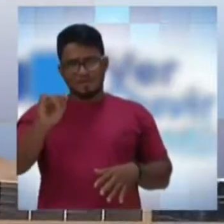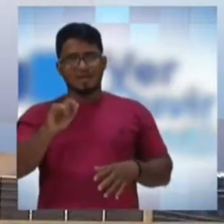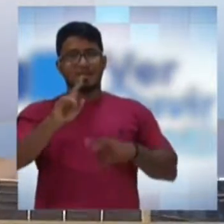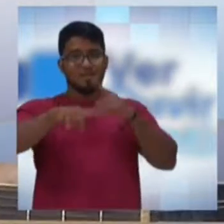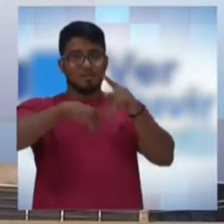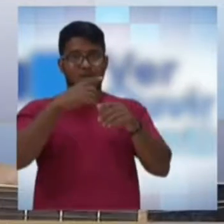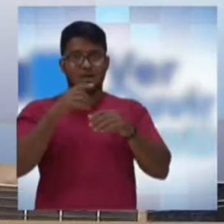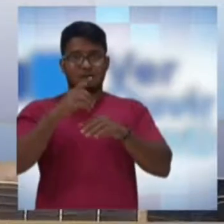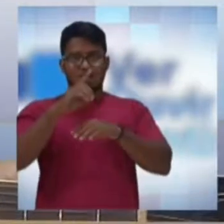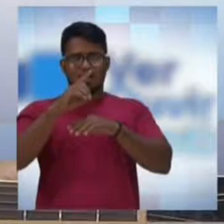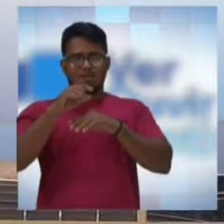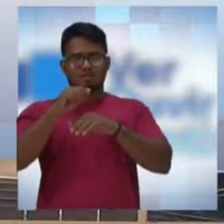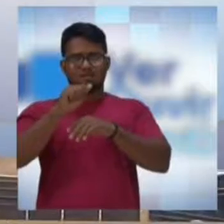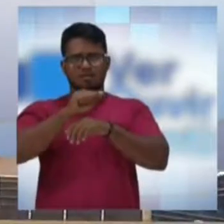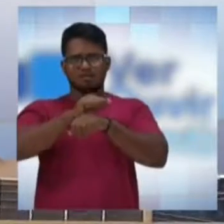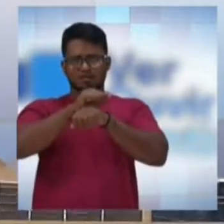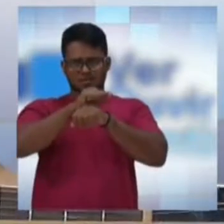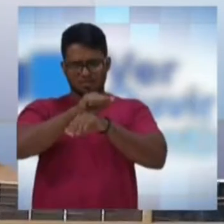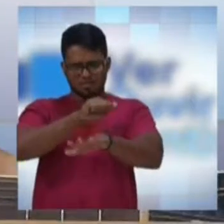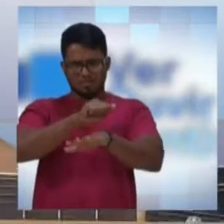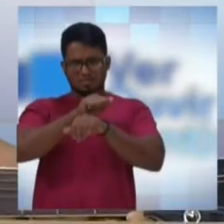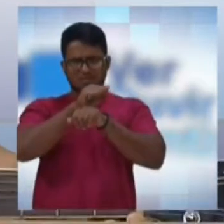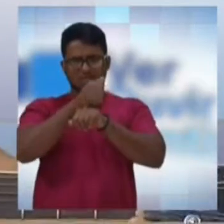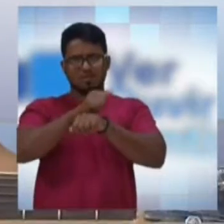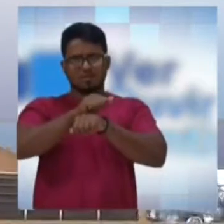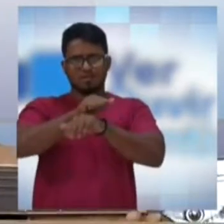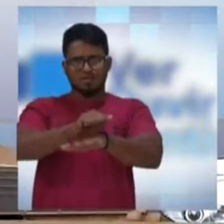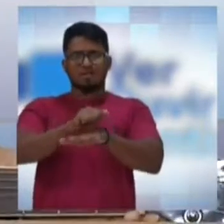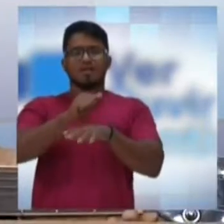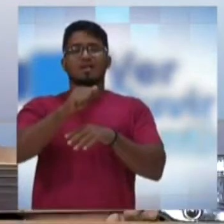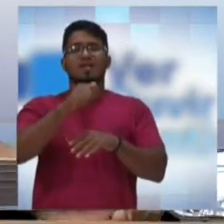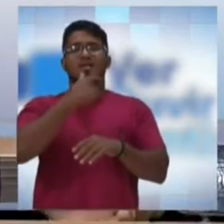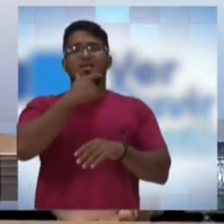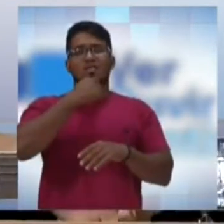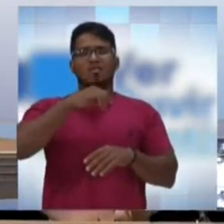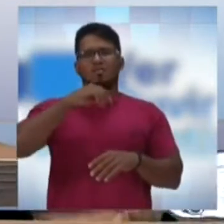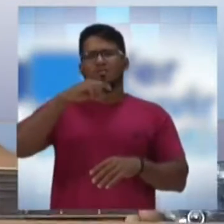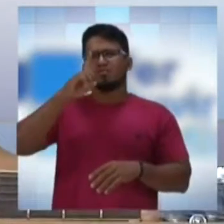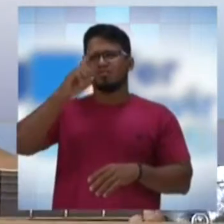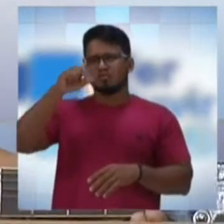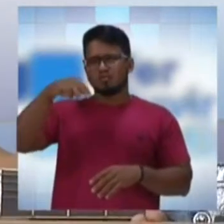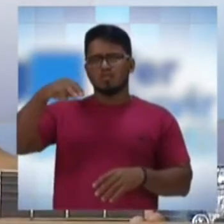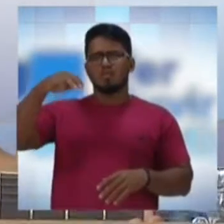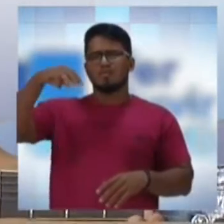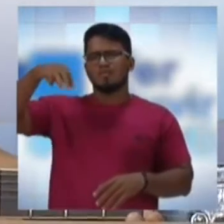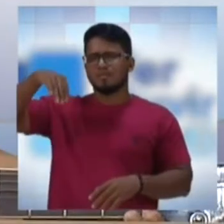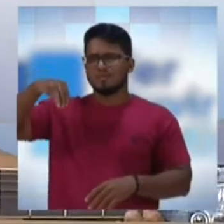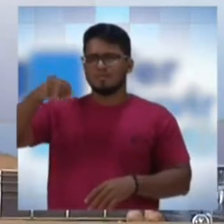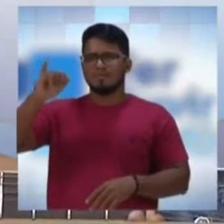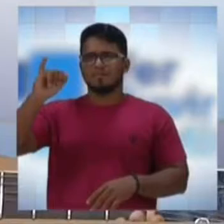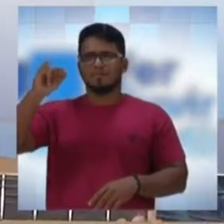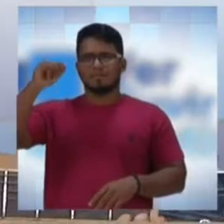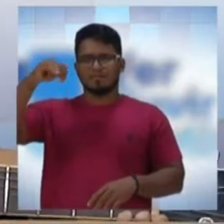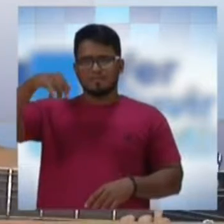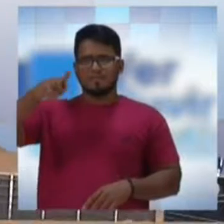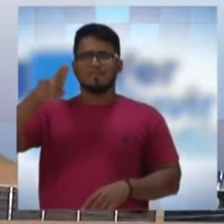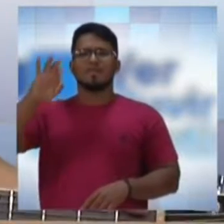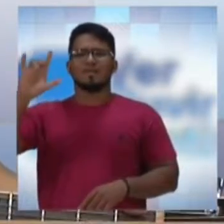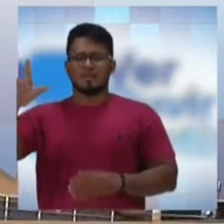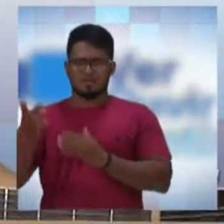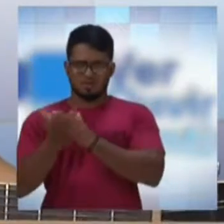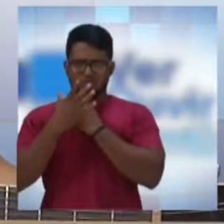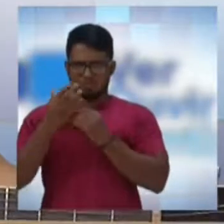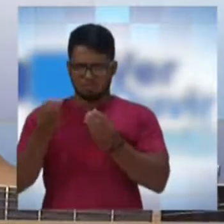a Arquidiocese de Teresina, através do saudoso Dom Miguel, ele conseguiu uma casa para